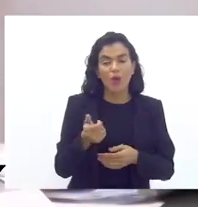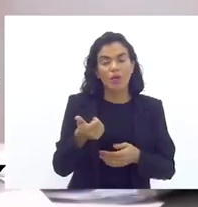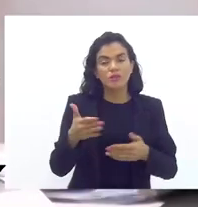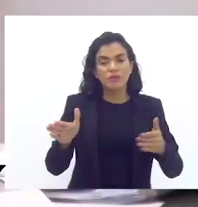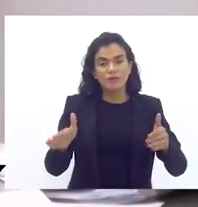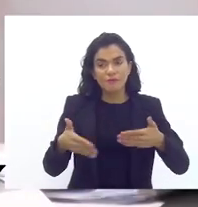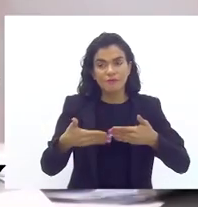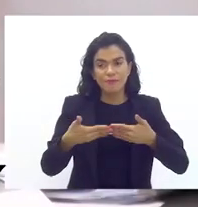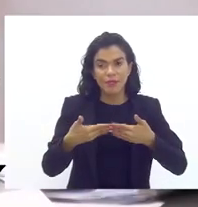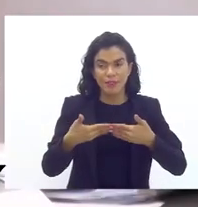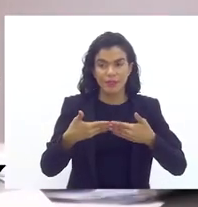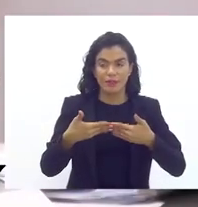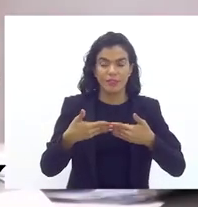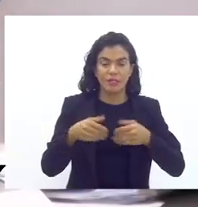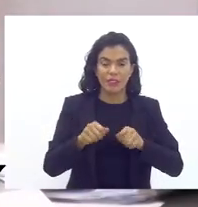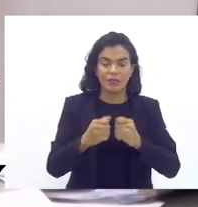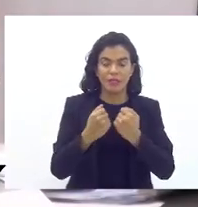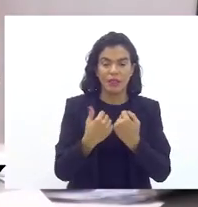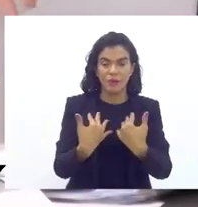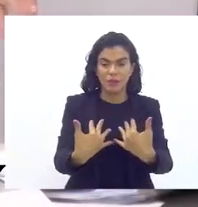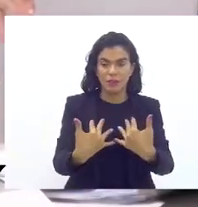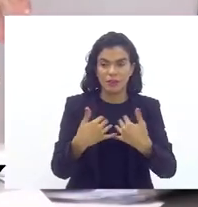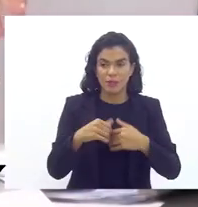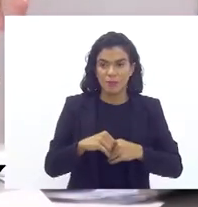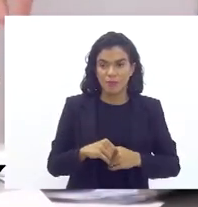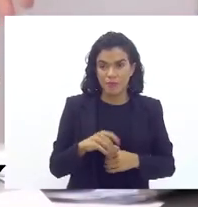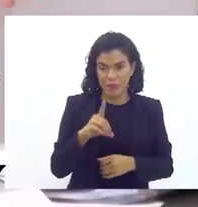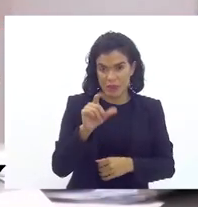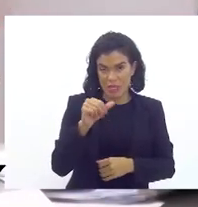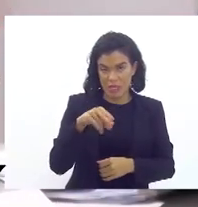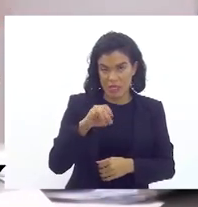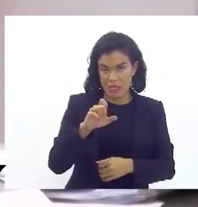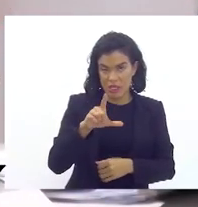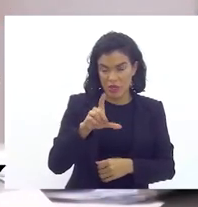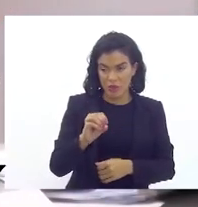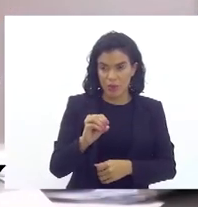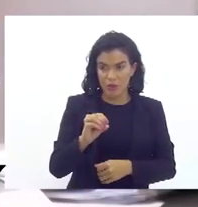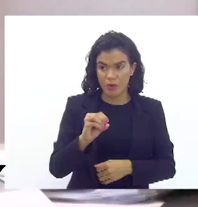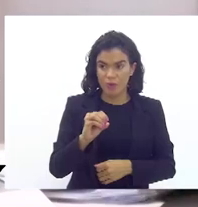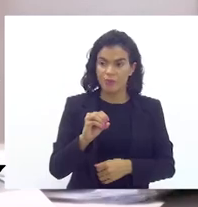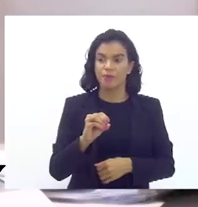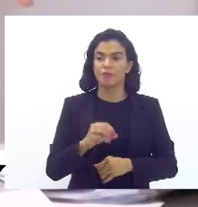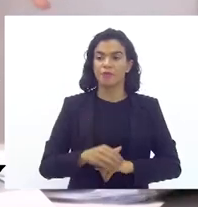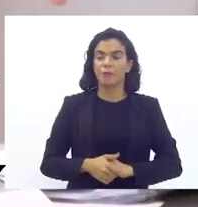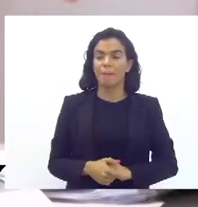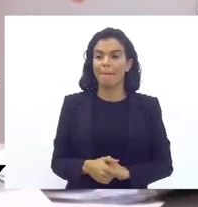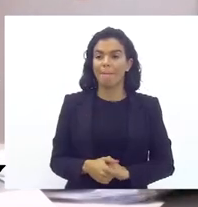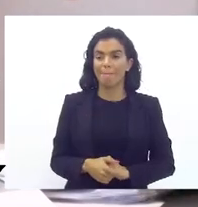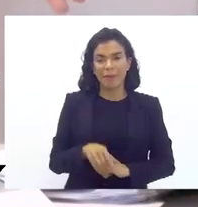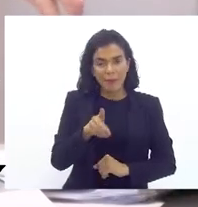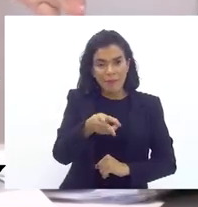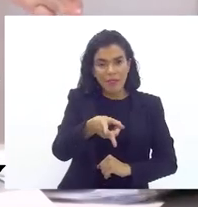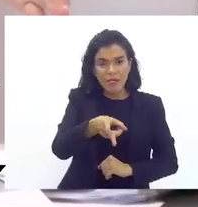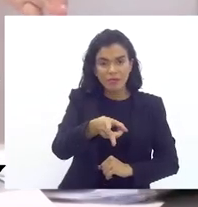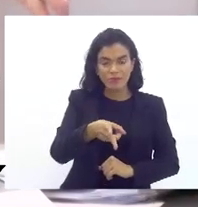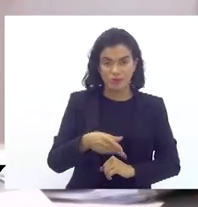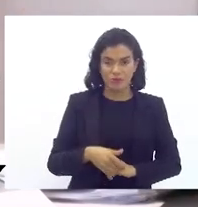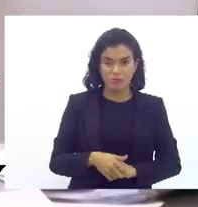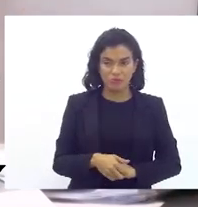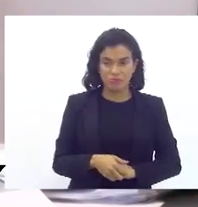dessa audiência Danilo eu diria que você viesse aqui para frente aqui mesmo